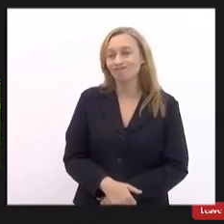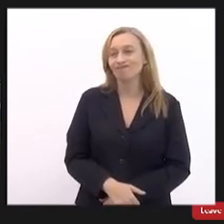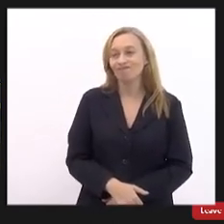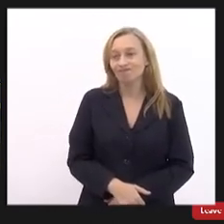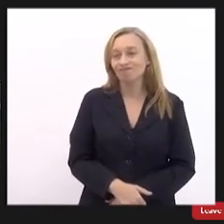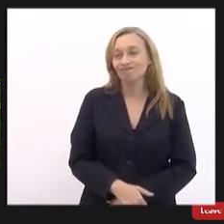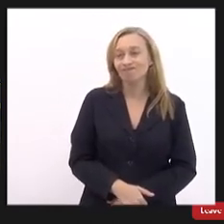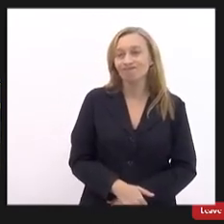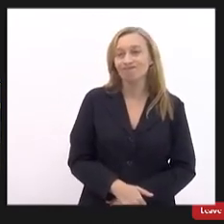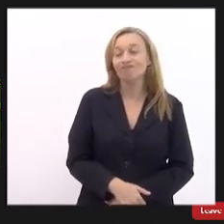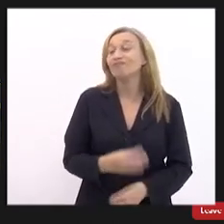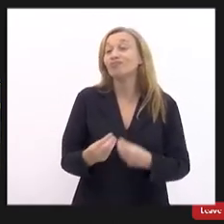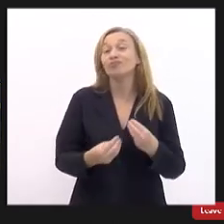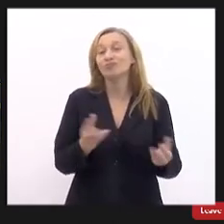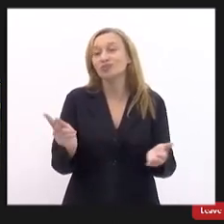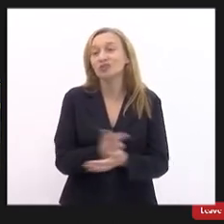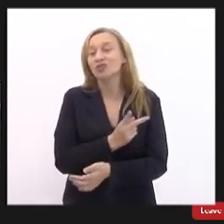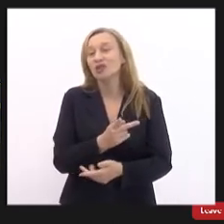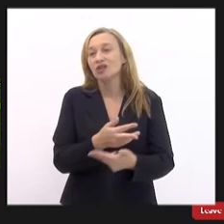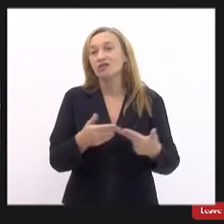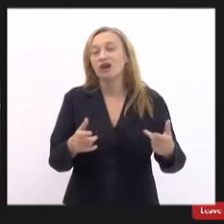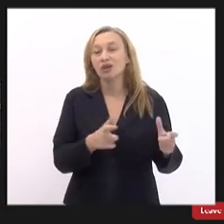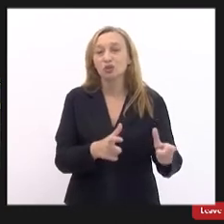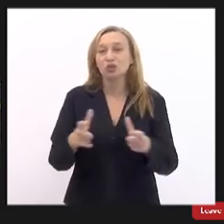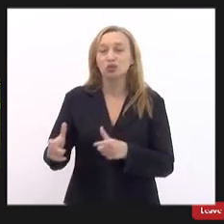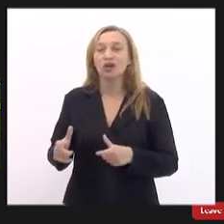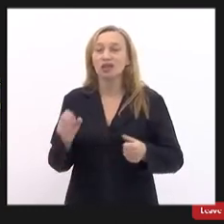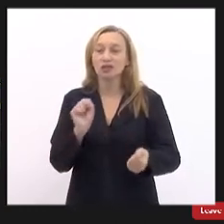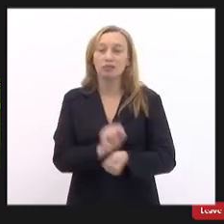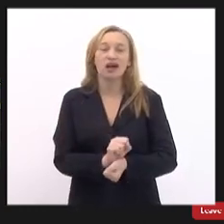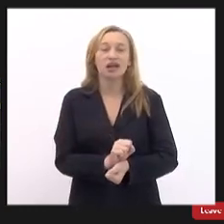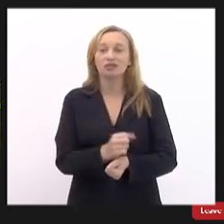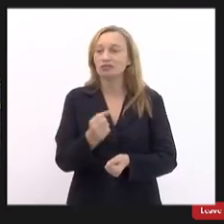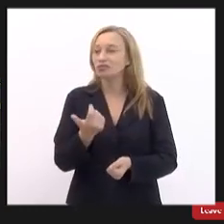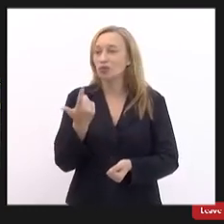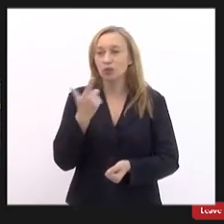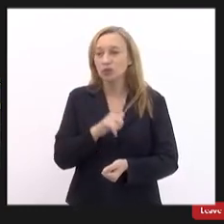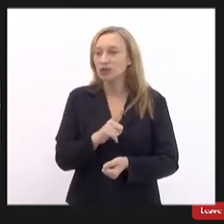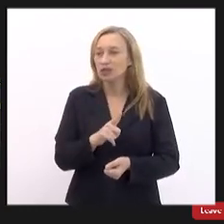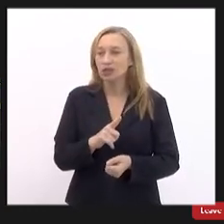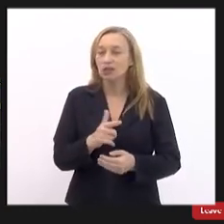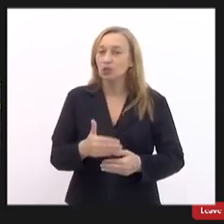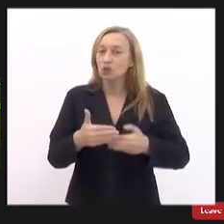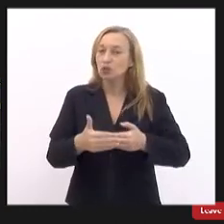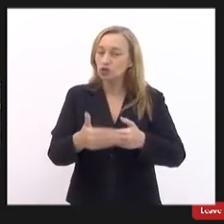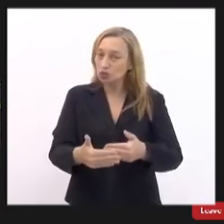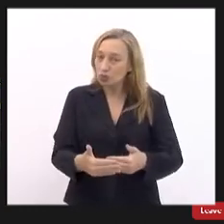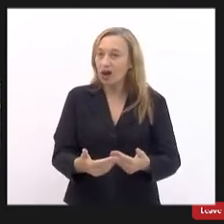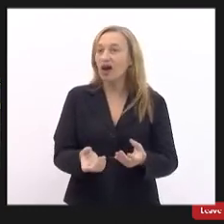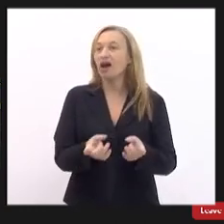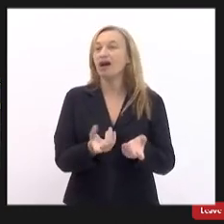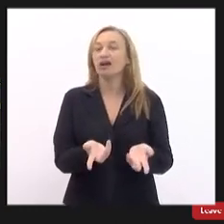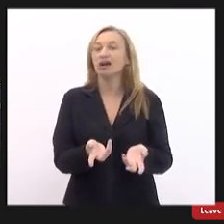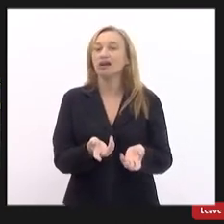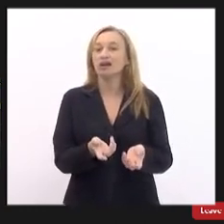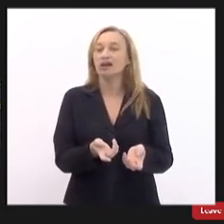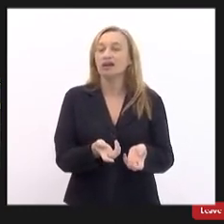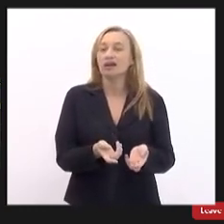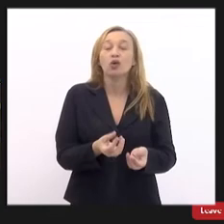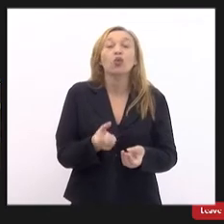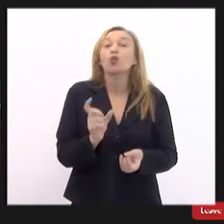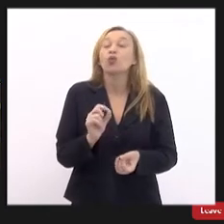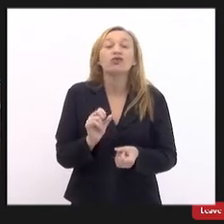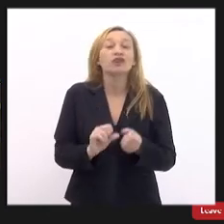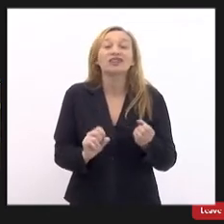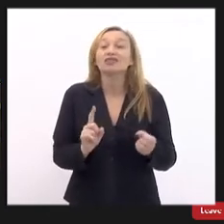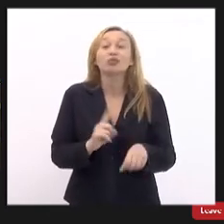como aconteceu com vários fóruns que pararam, não puderam mais comercializar, né? E o que fazer